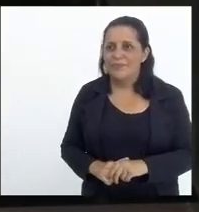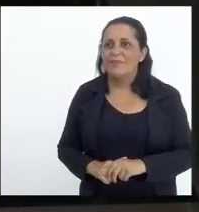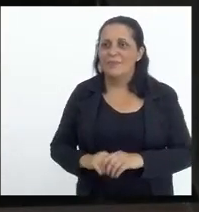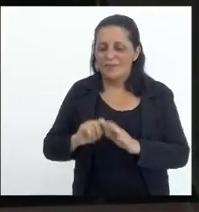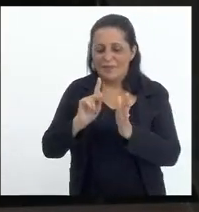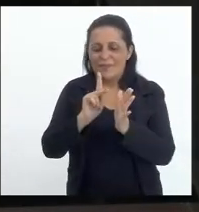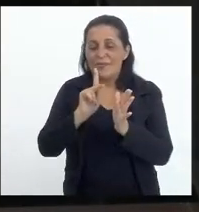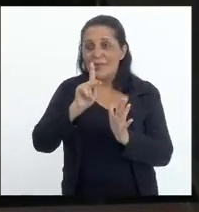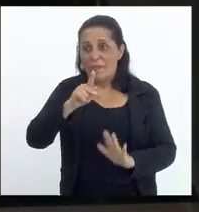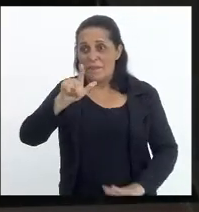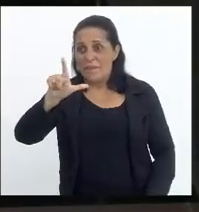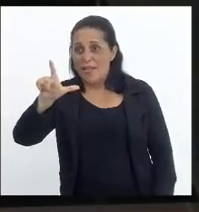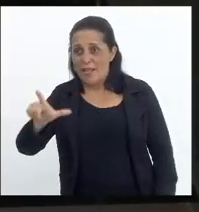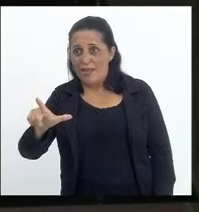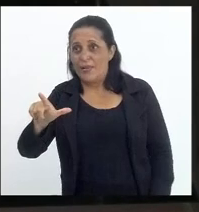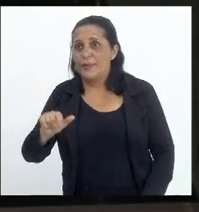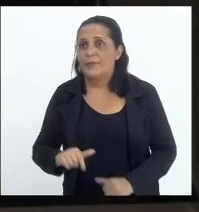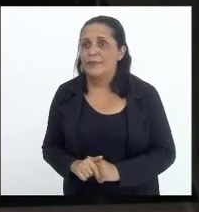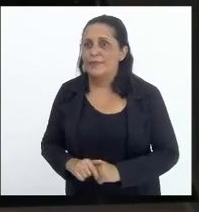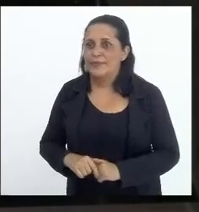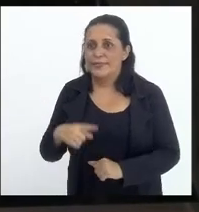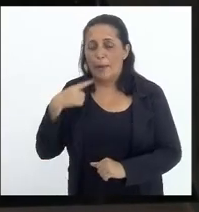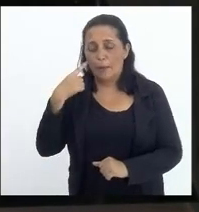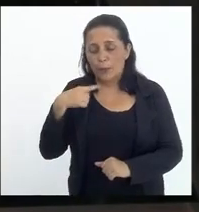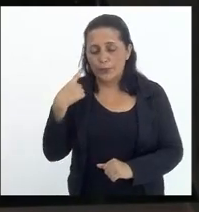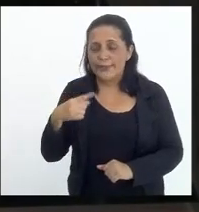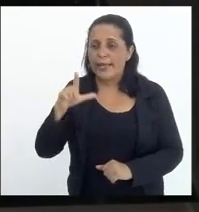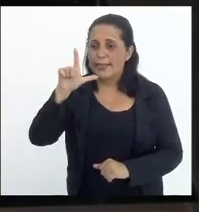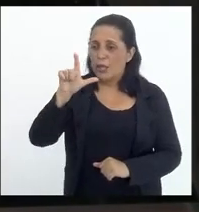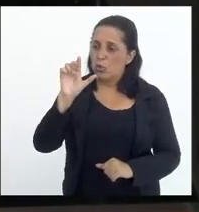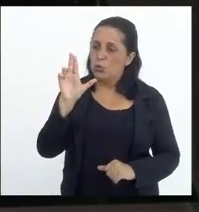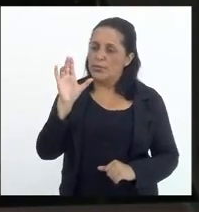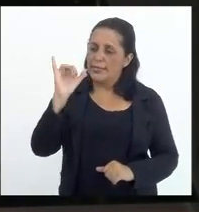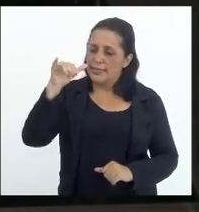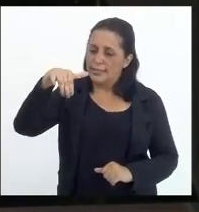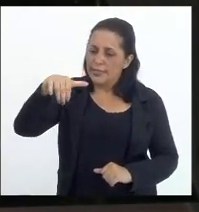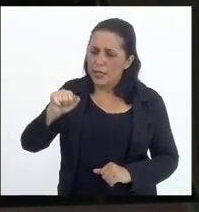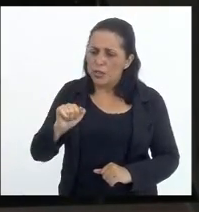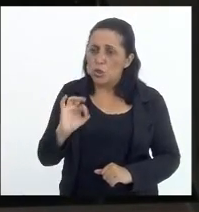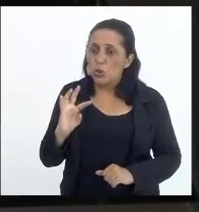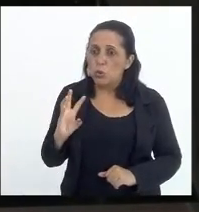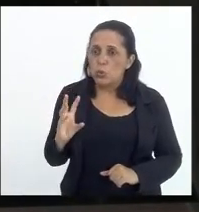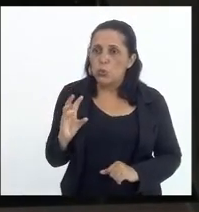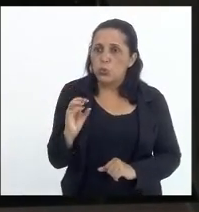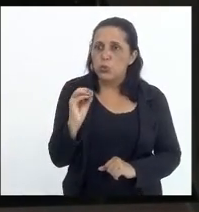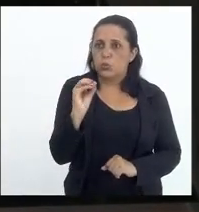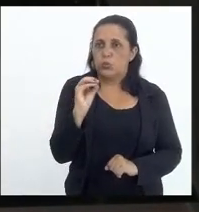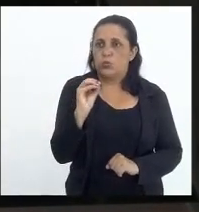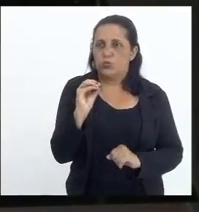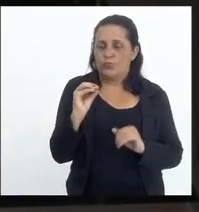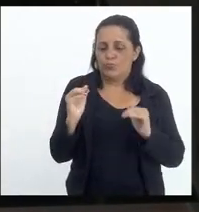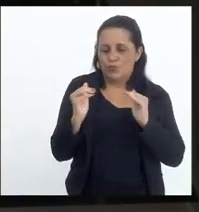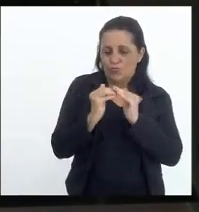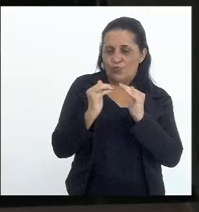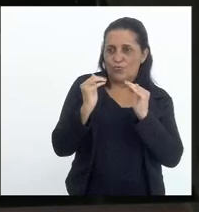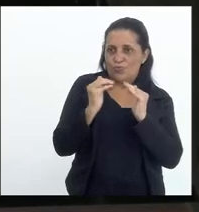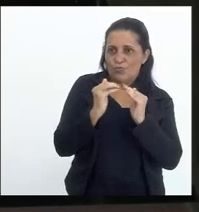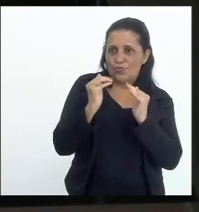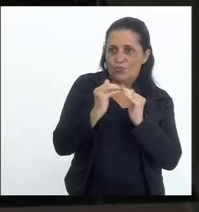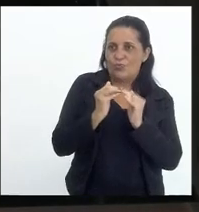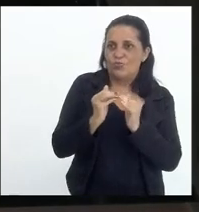lei, deputada Lucinha, tem tudo a ver com o regime